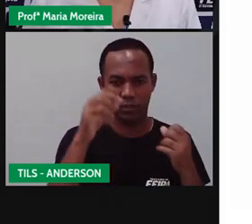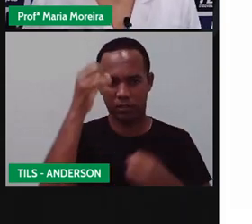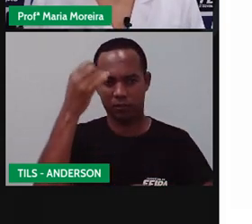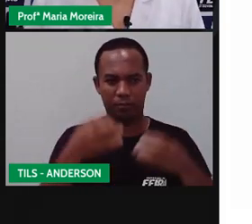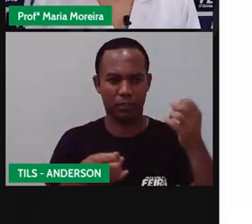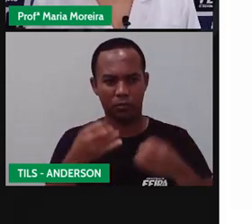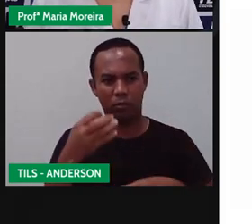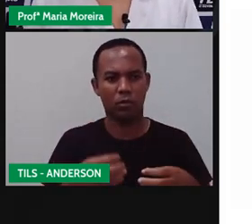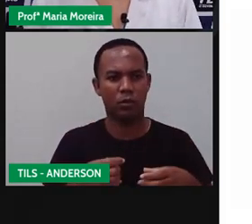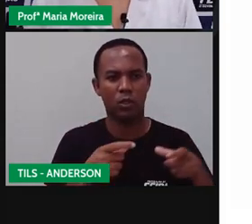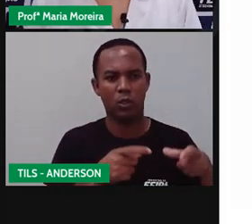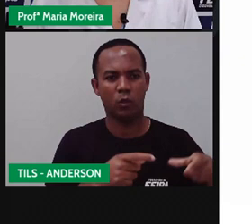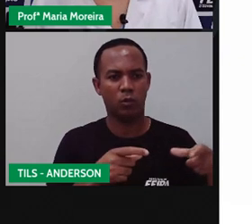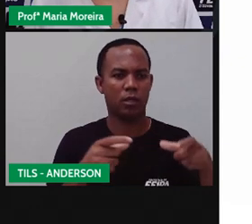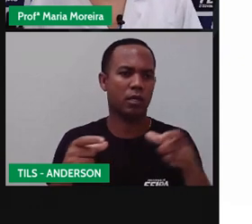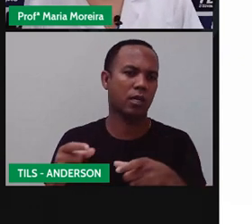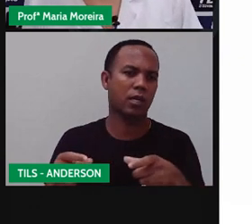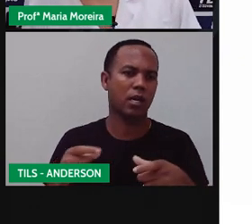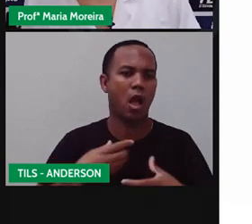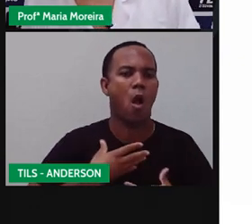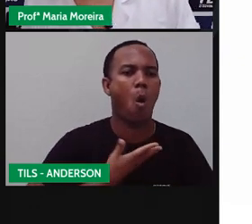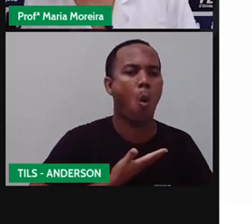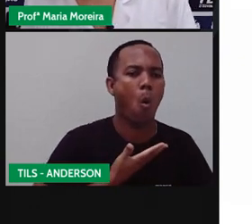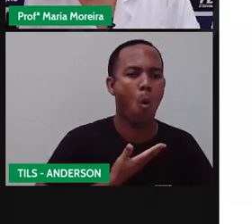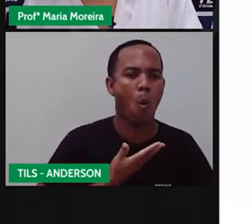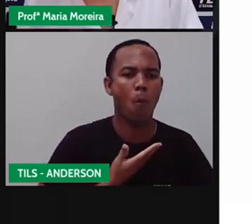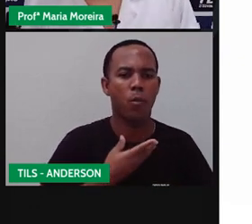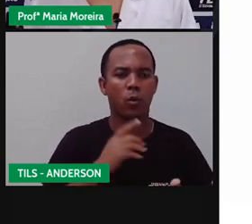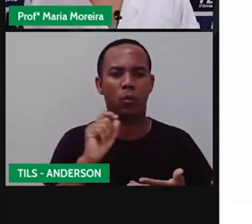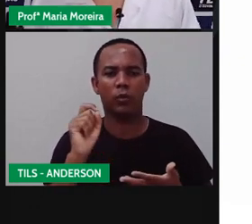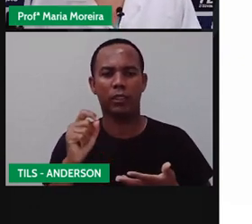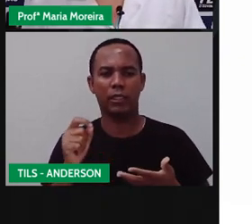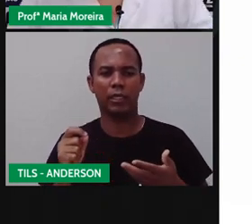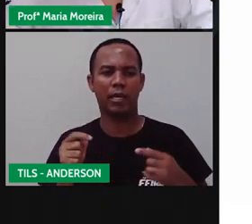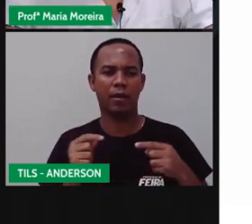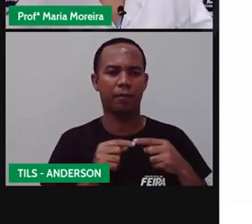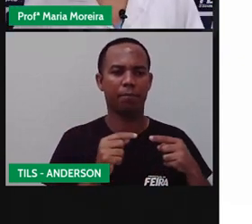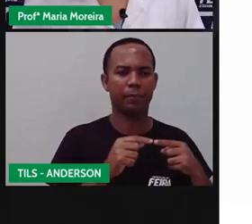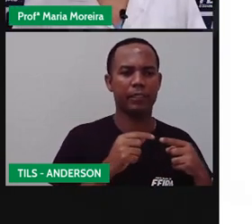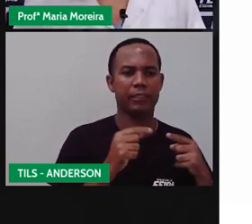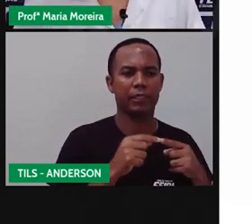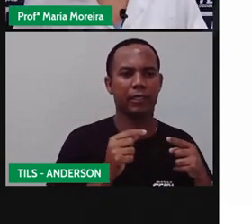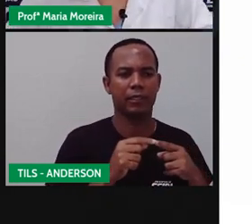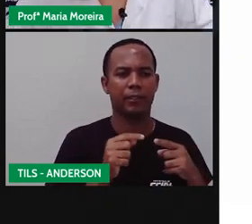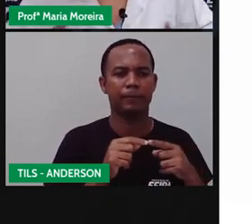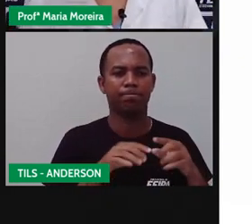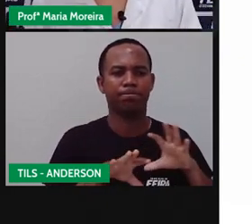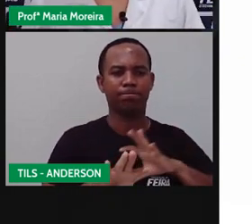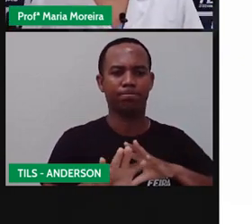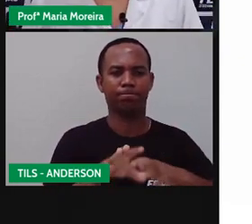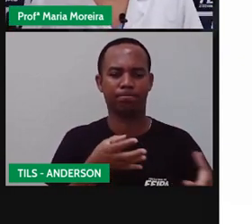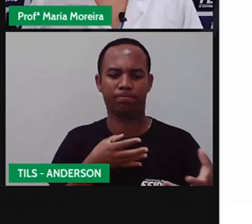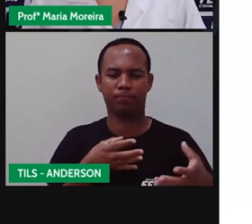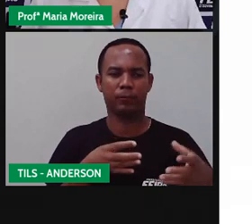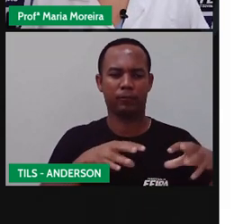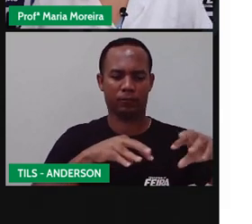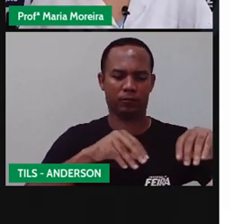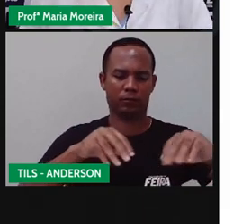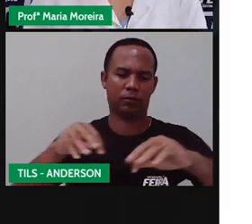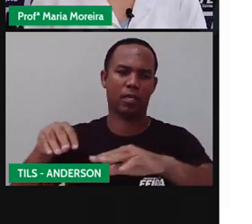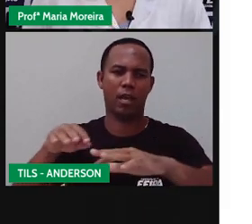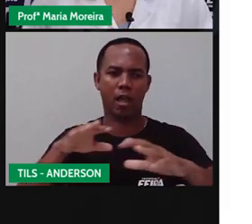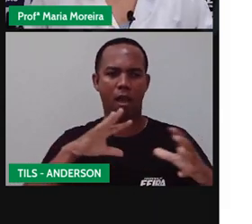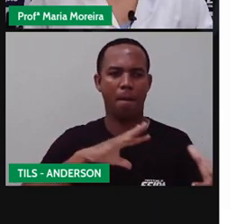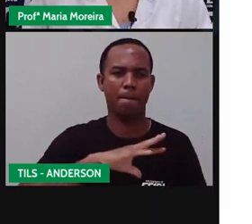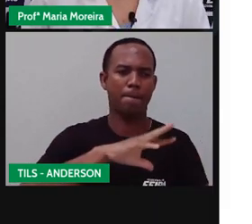isso, em algumas danças, o corpo serve como uma espécie de ligação entre a terra, né, que é aqui onde a gente está, e o